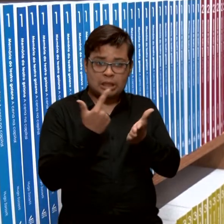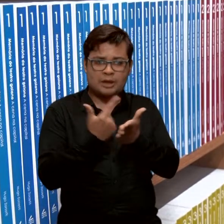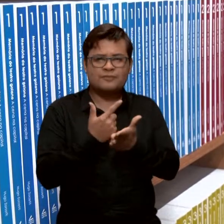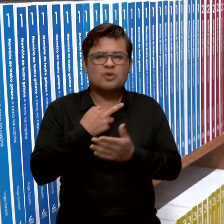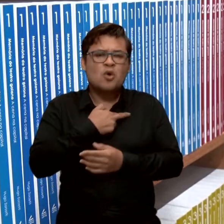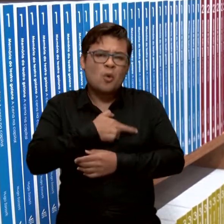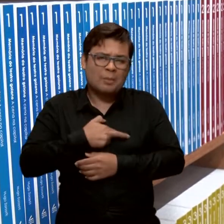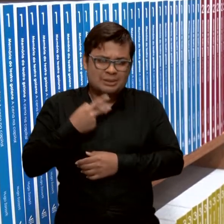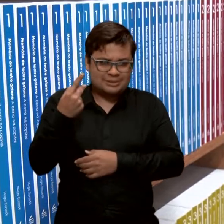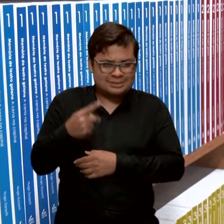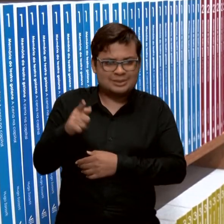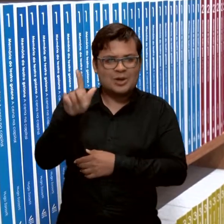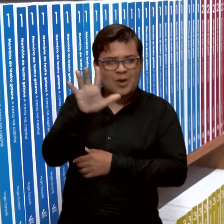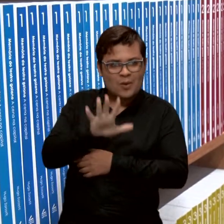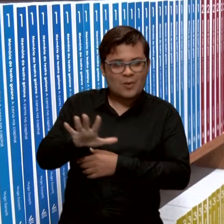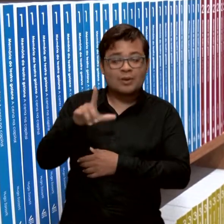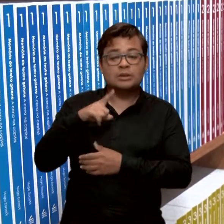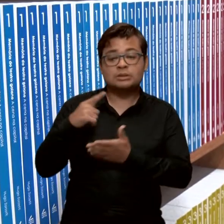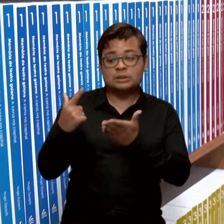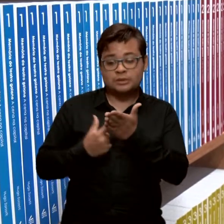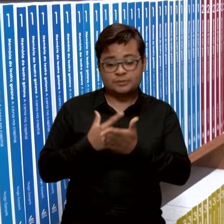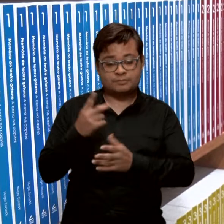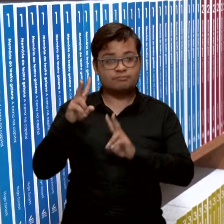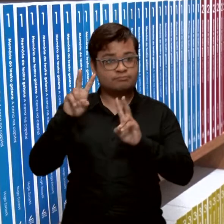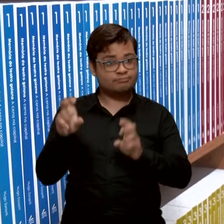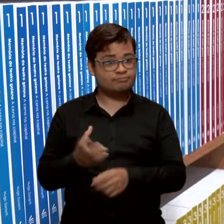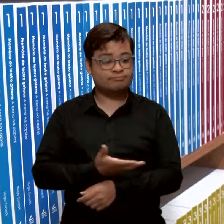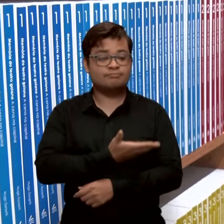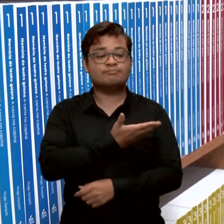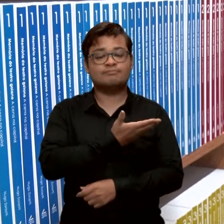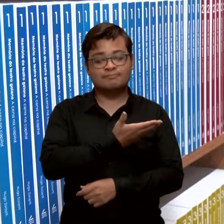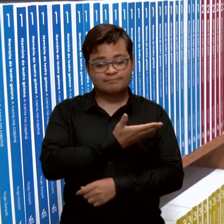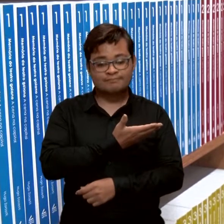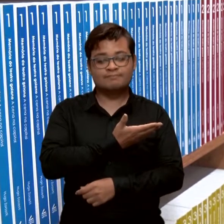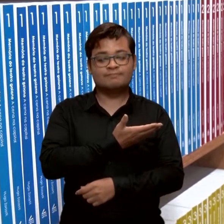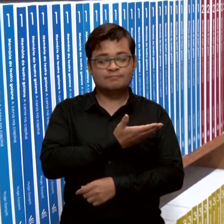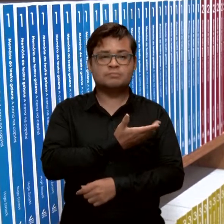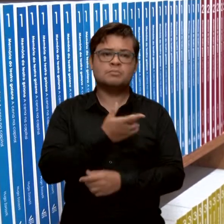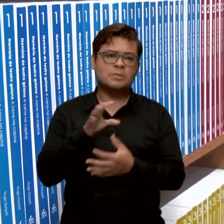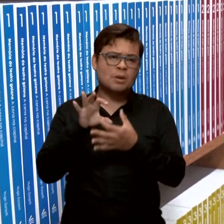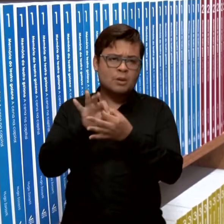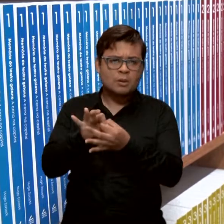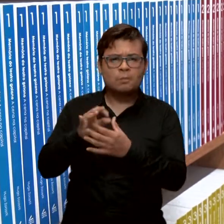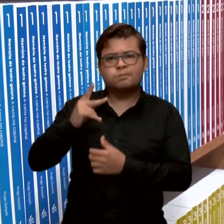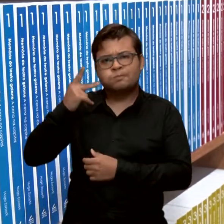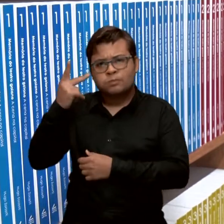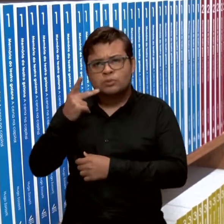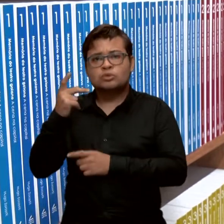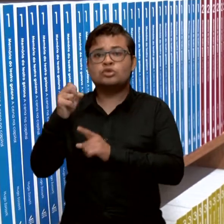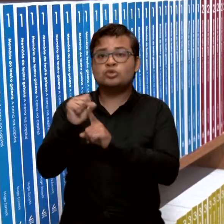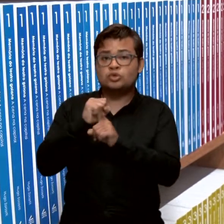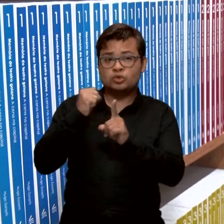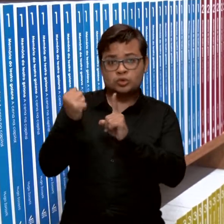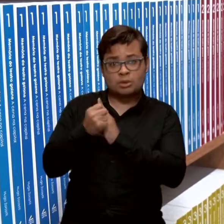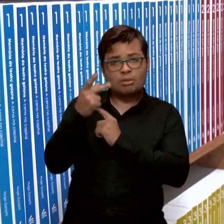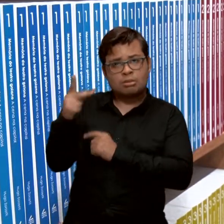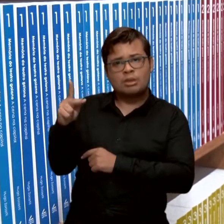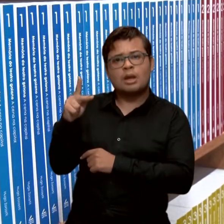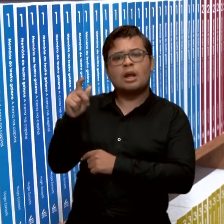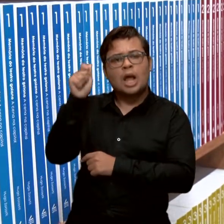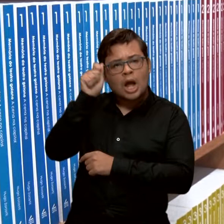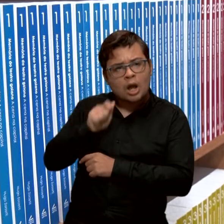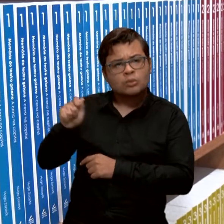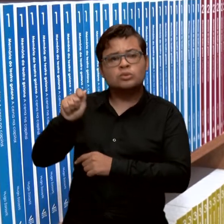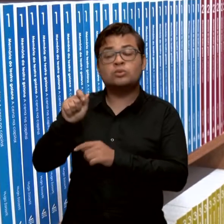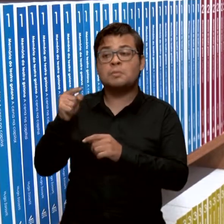obra de Silvia Tomé, A Arca, revela todo o engajamento político-social da autora com a situação da